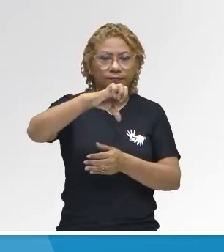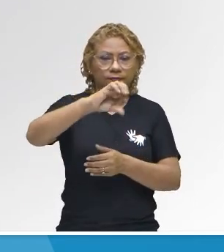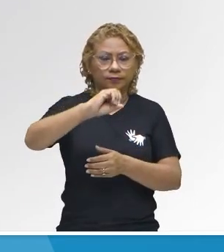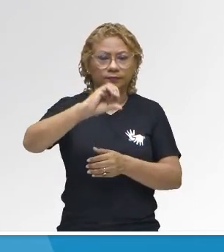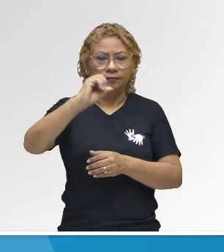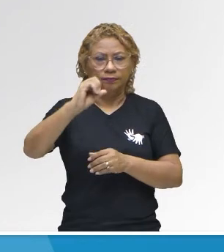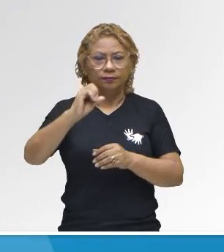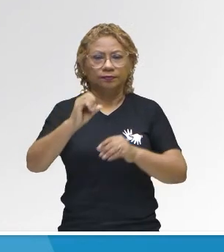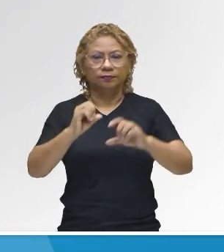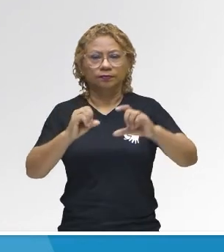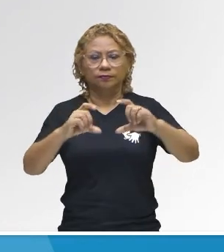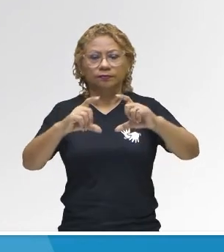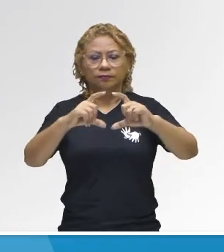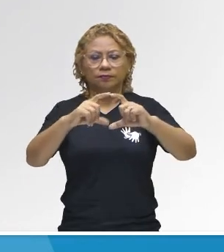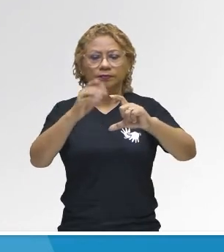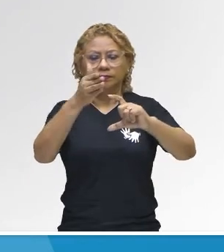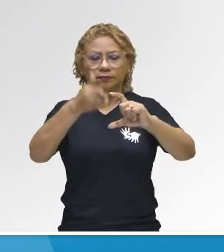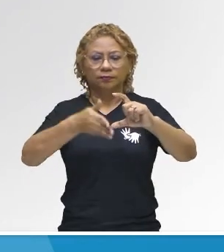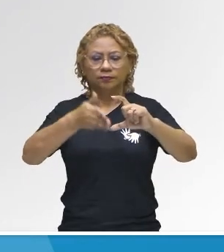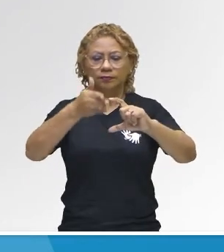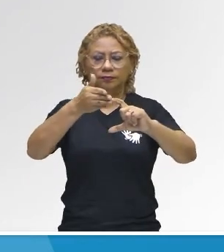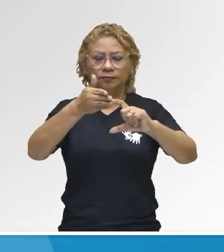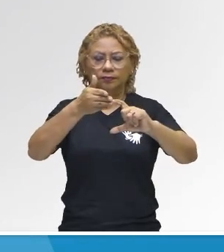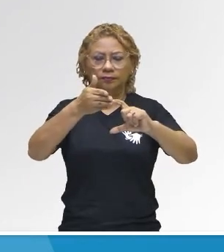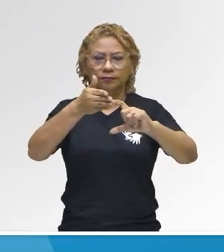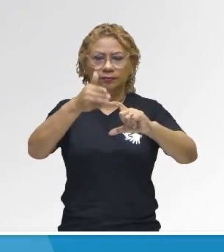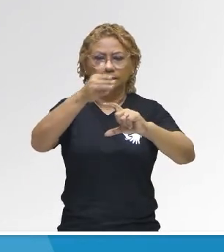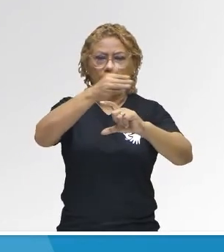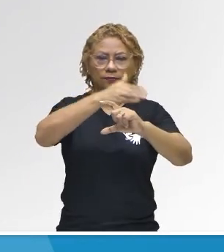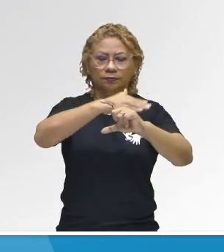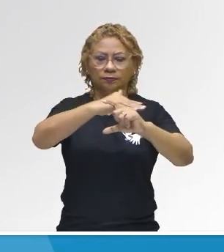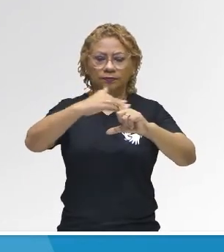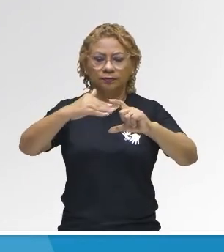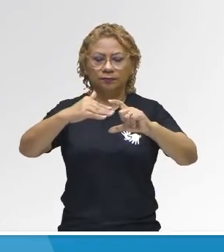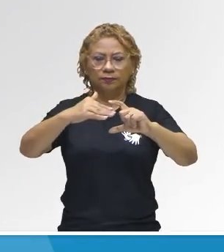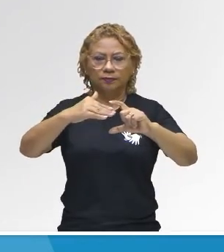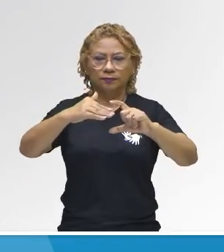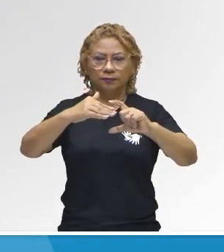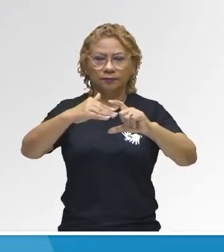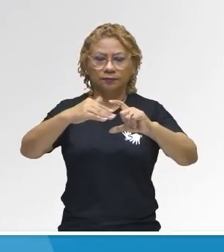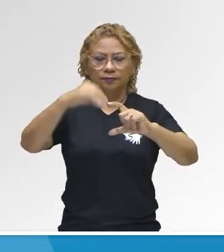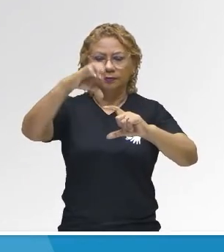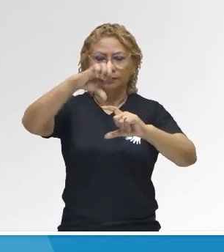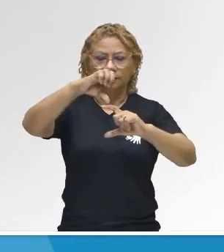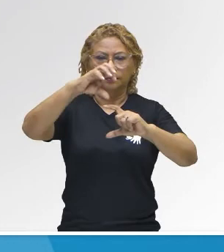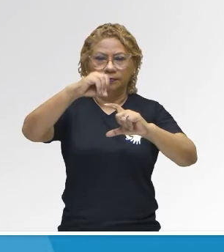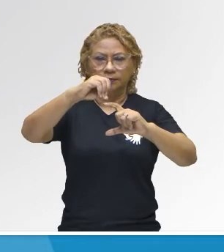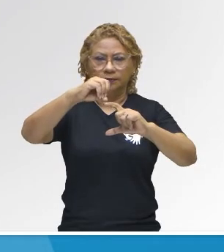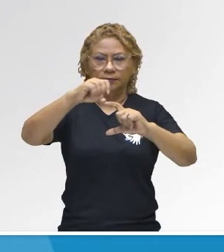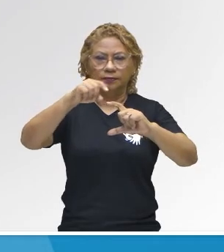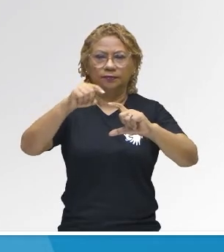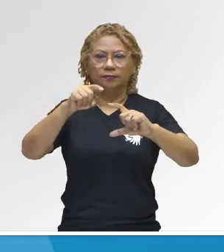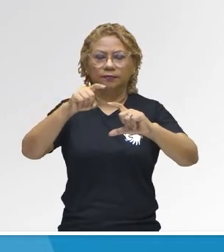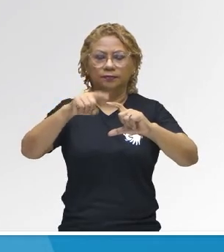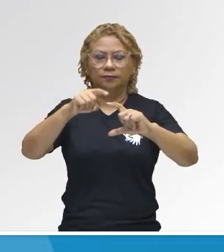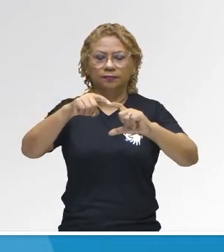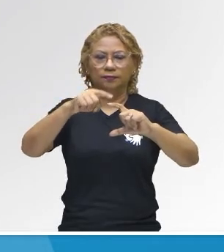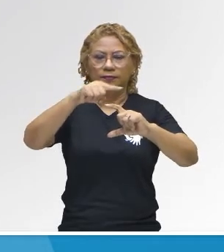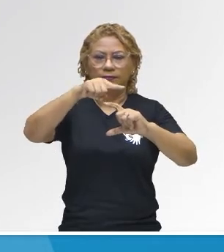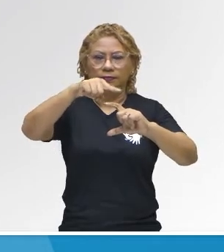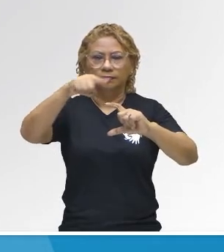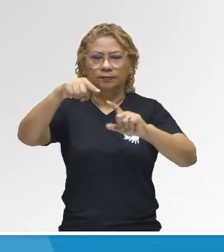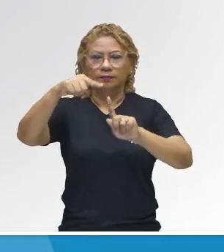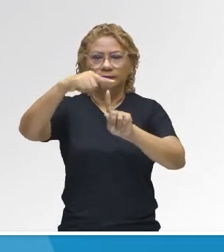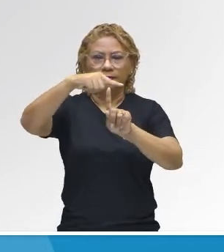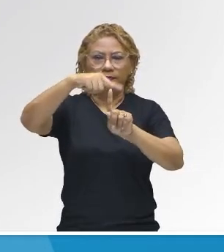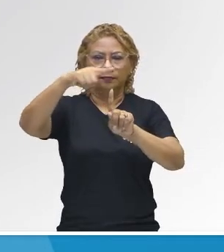ou no ponto equivalente a 270 graus. Por exemplo, aqui 90 graus é π